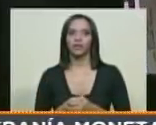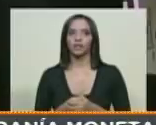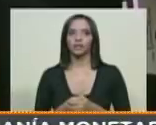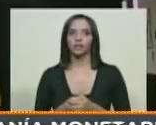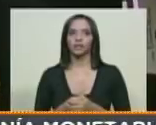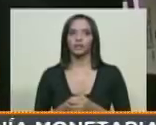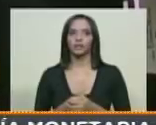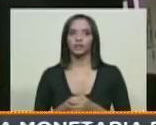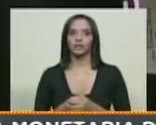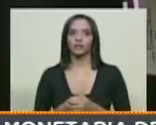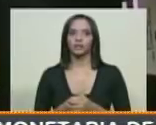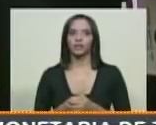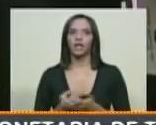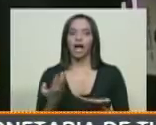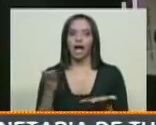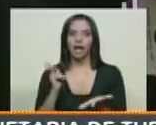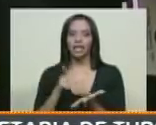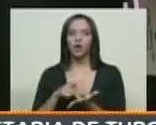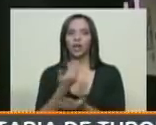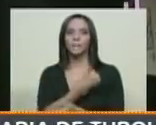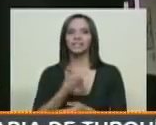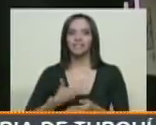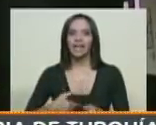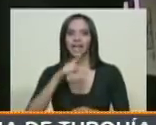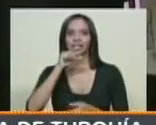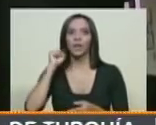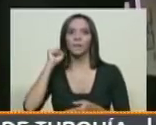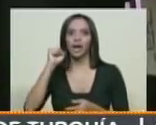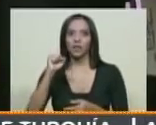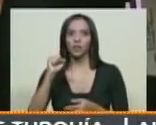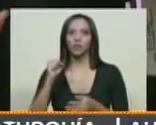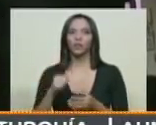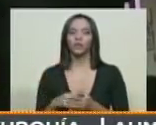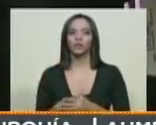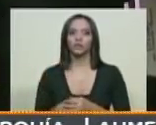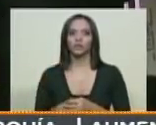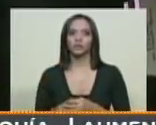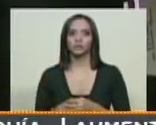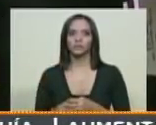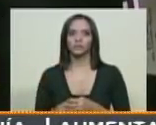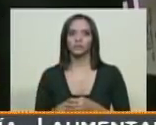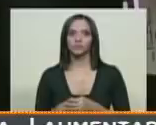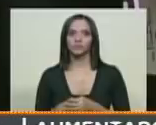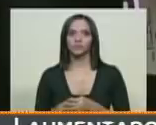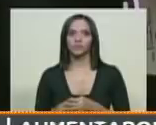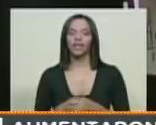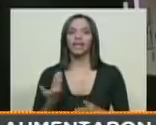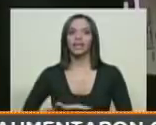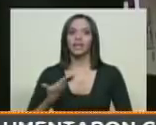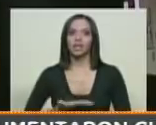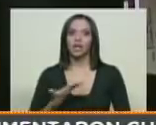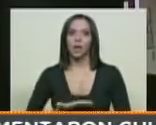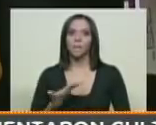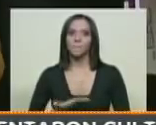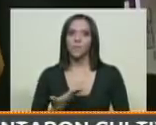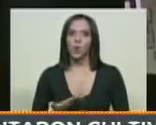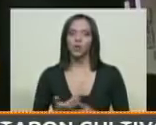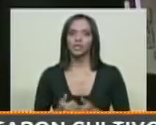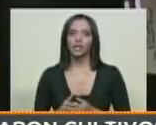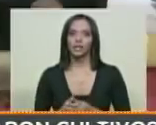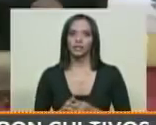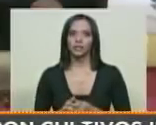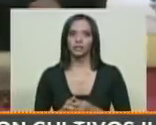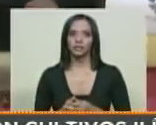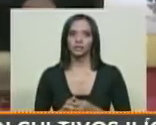audiência com o presidente da República, Nicolás Maduro. Tivemos a fazer importante reunião com o presidente Nicolás